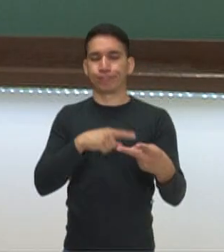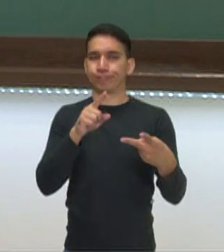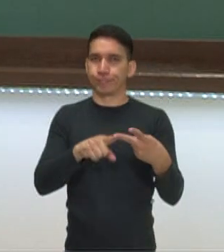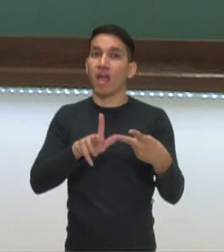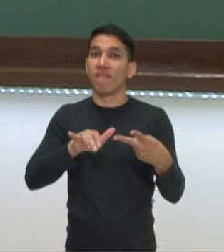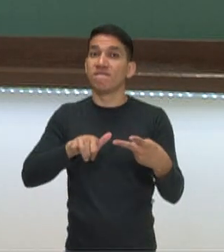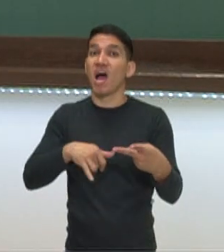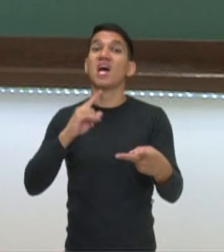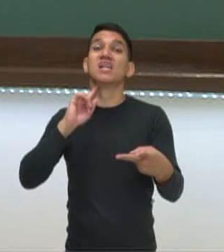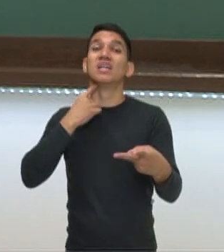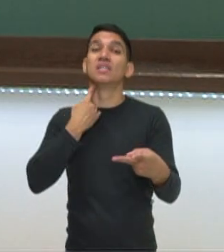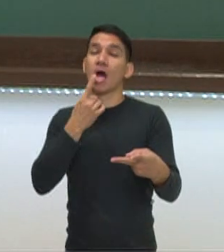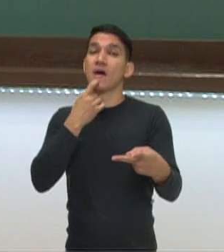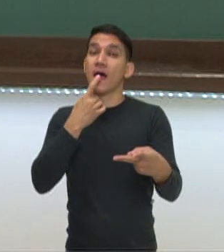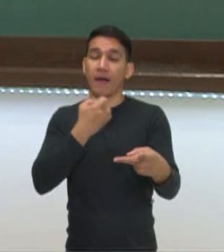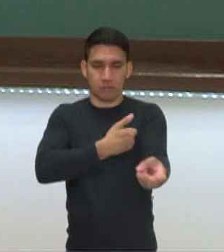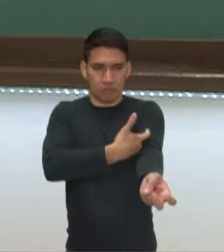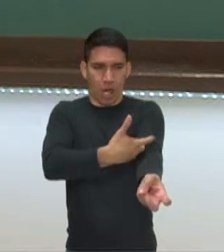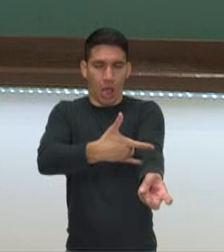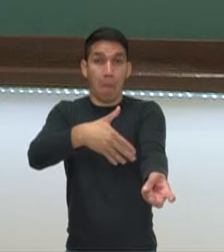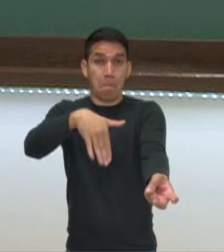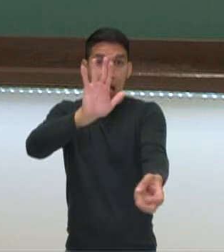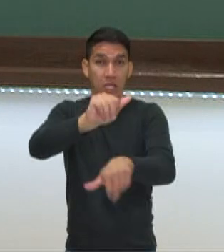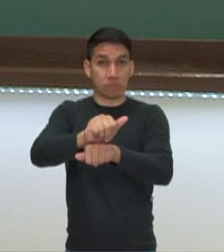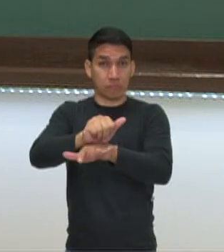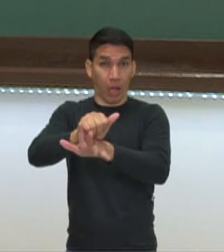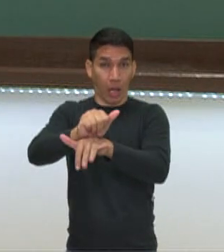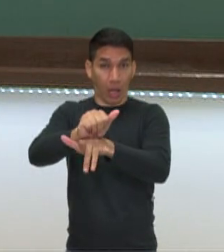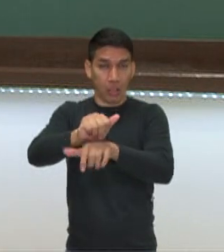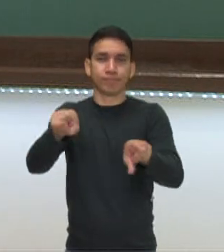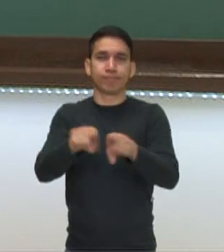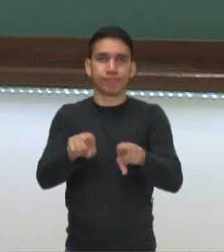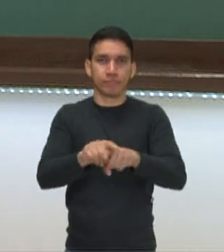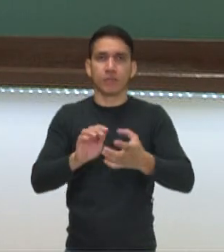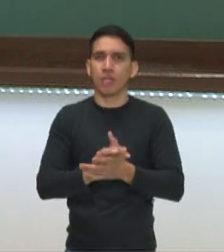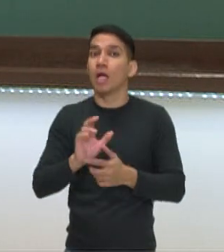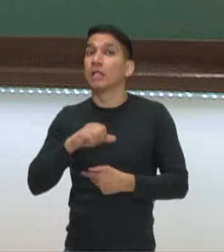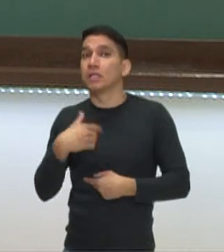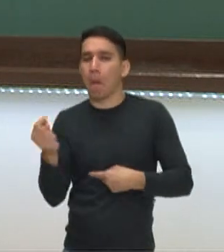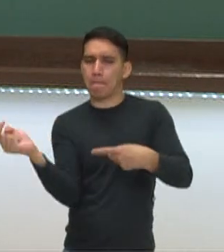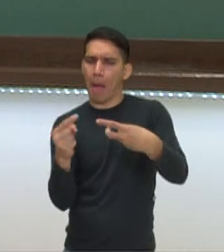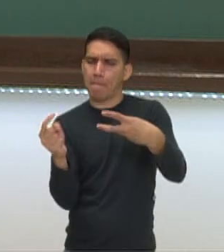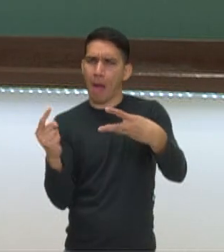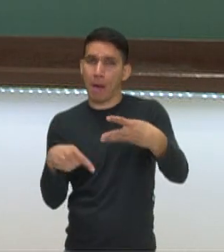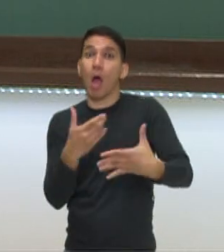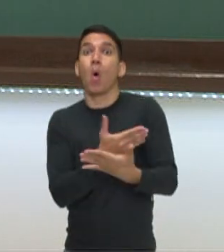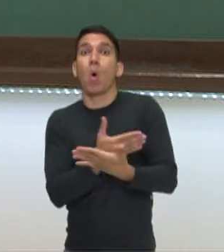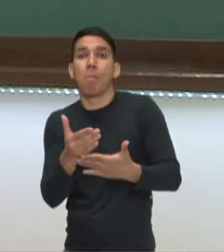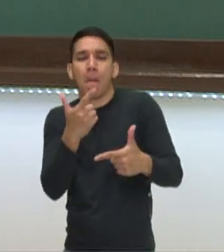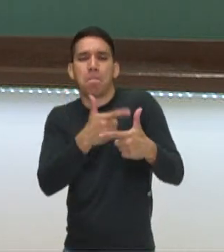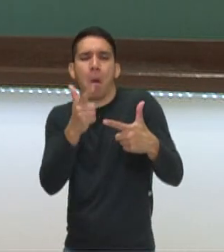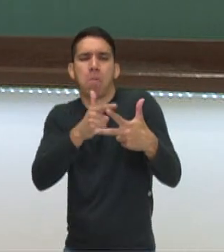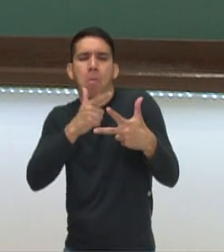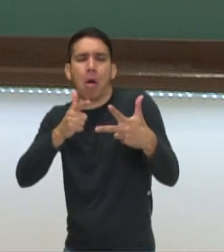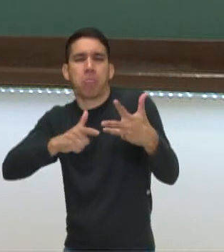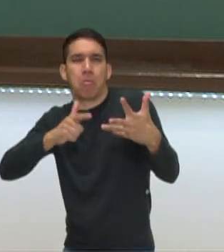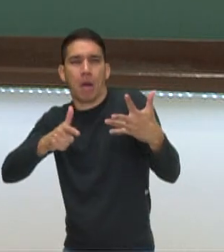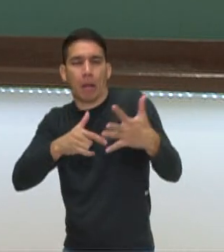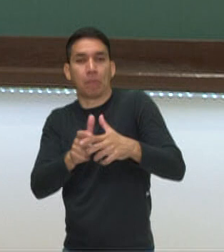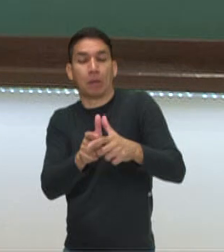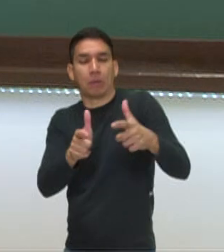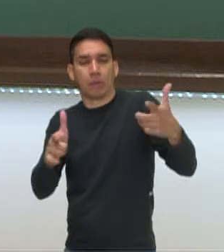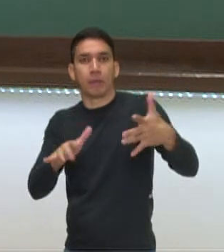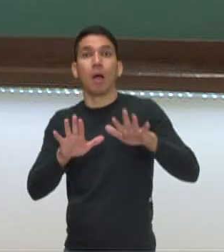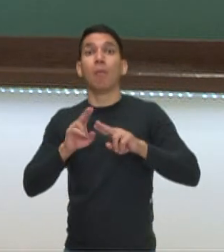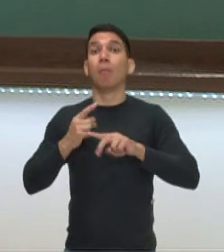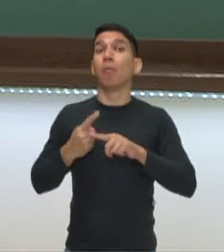o sangue da pessoa mais ácido também, tá? Então, vários problemas vão surgindo, por quê? Porque se ela tiver